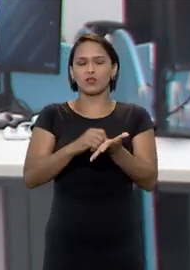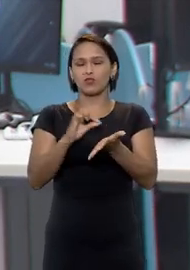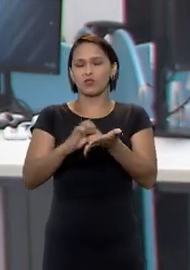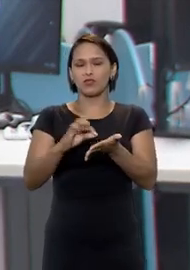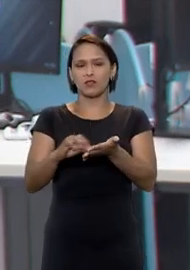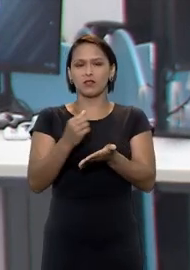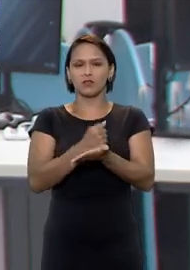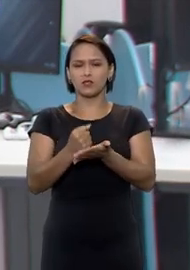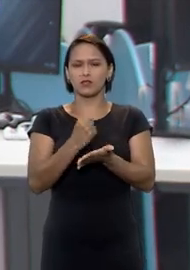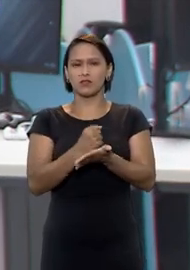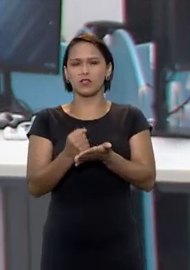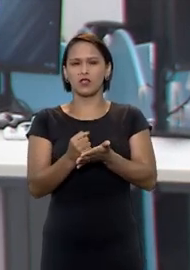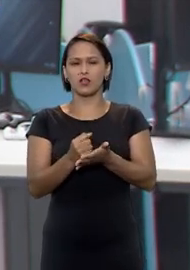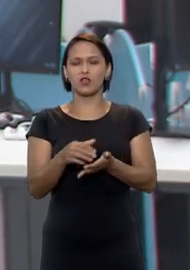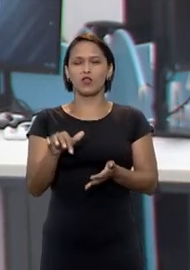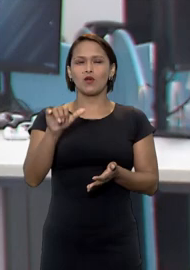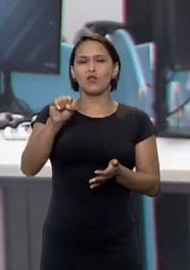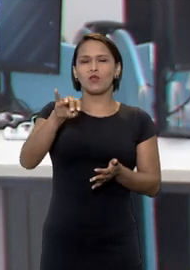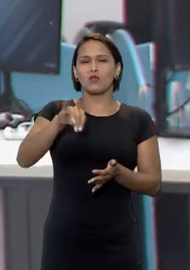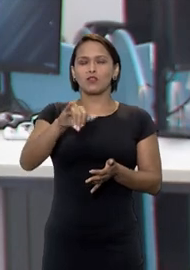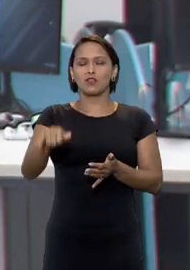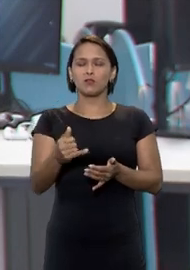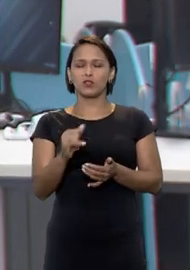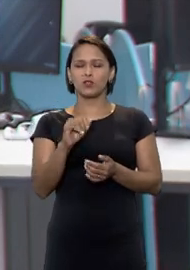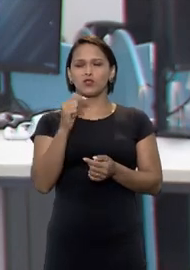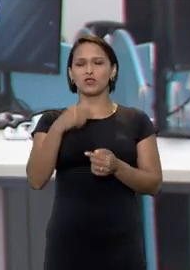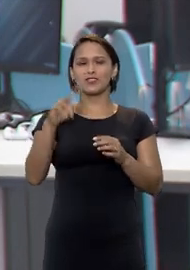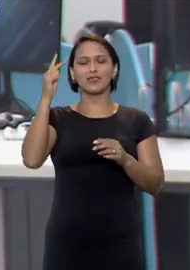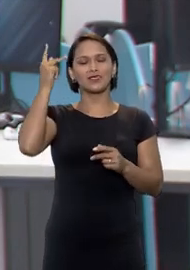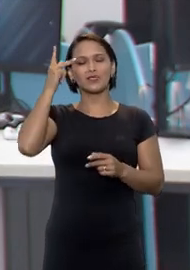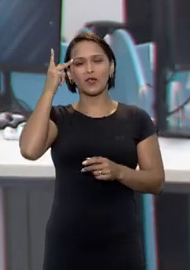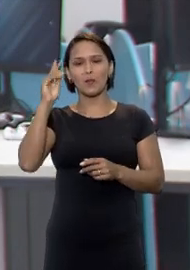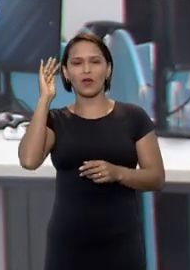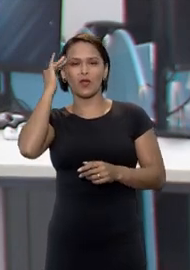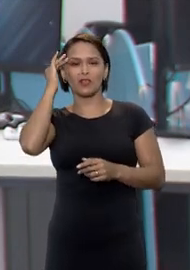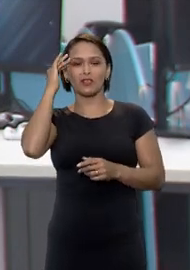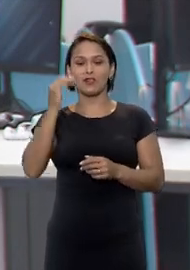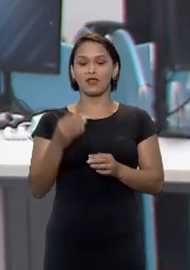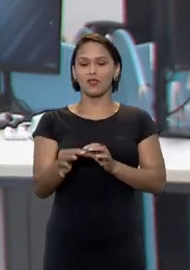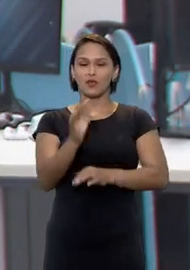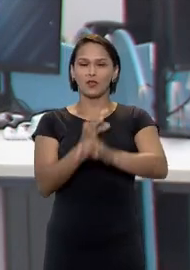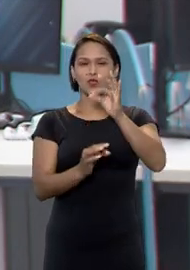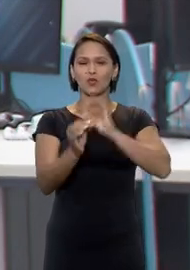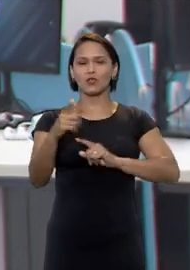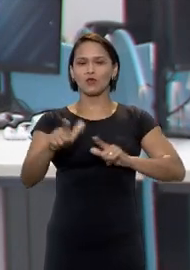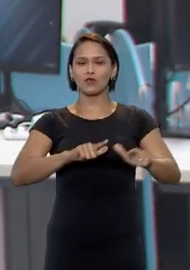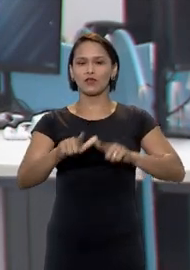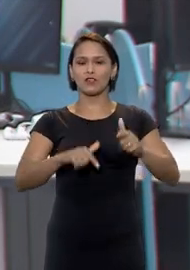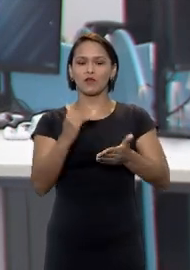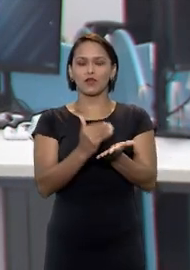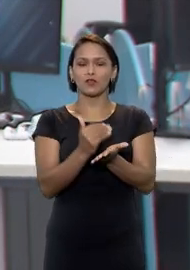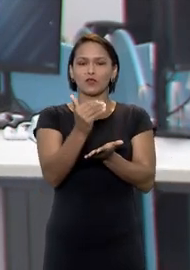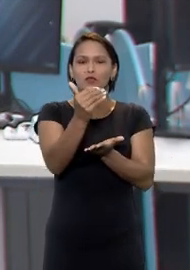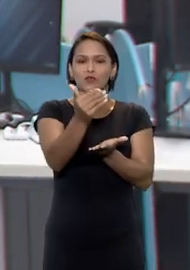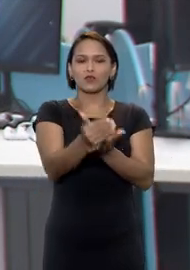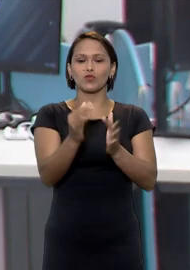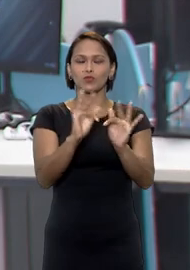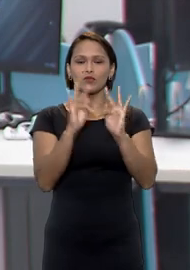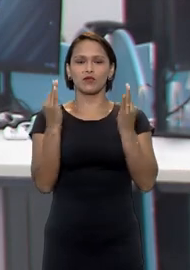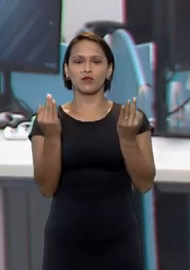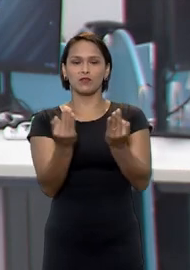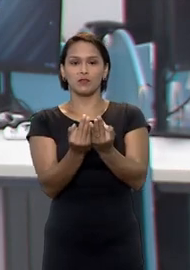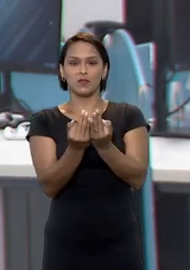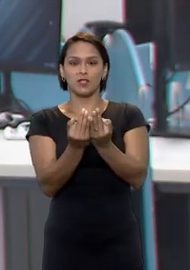no contrato. O Tribunal de Justiça de São Paulo havia considerado essa obrigação por entender que a técnica faz parte da previsão do